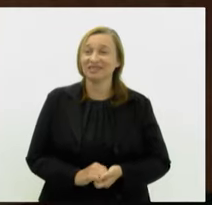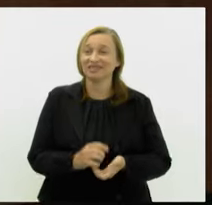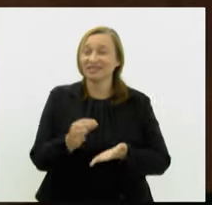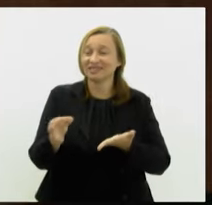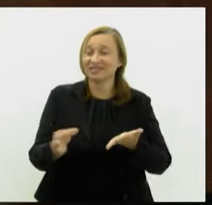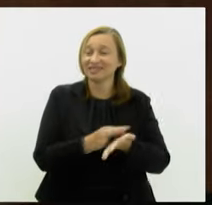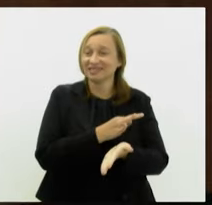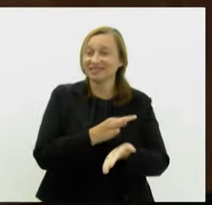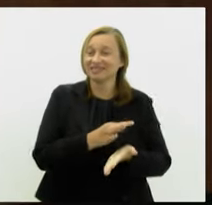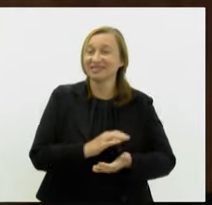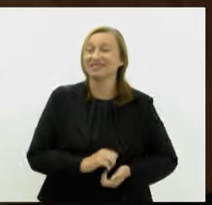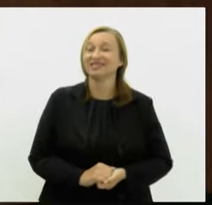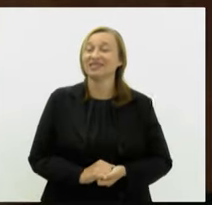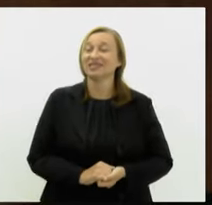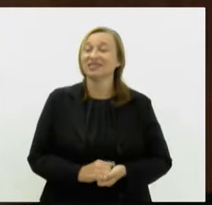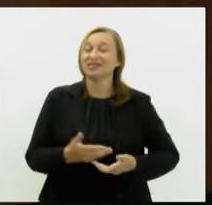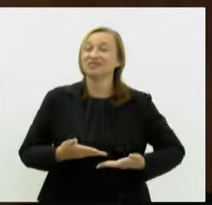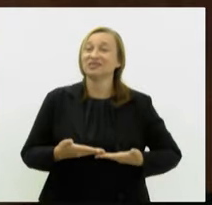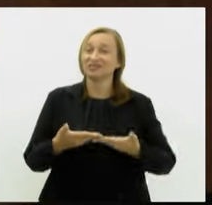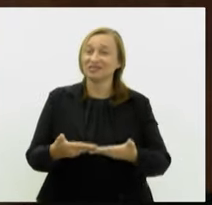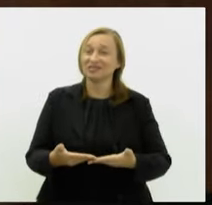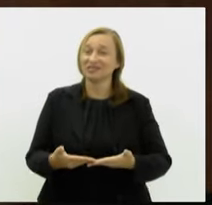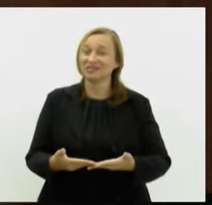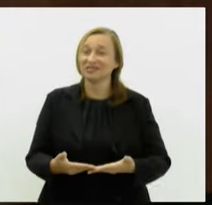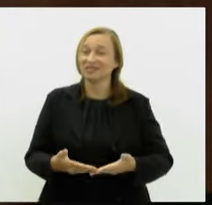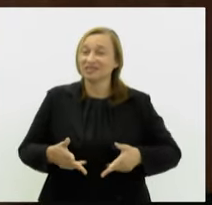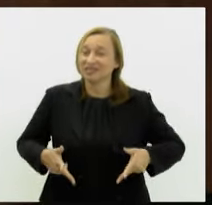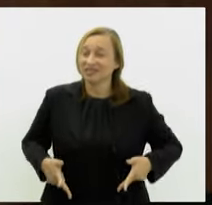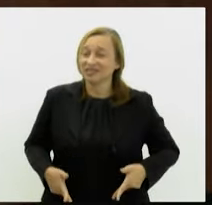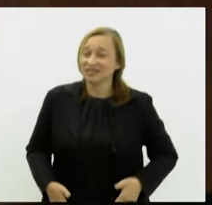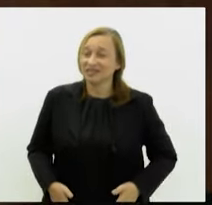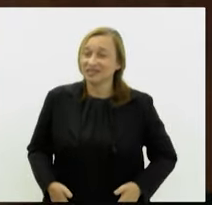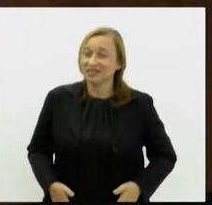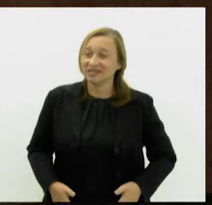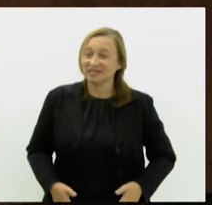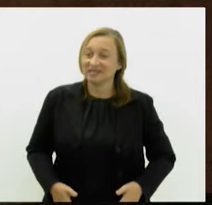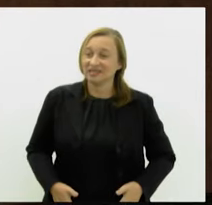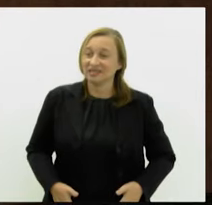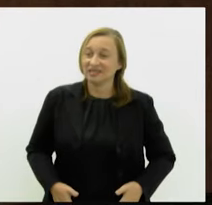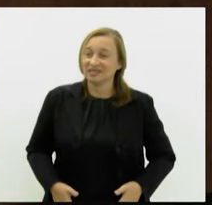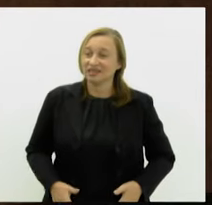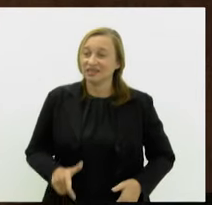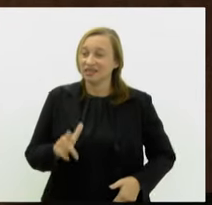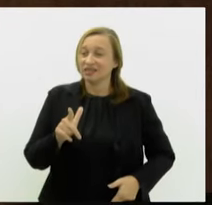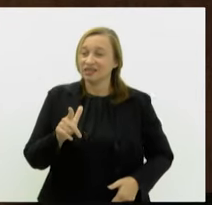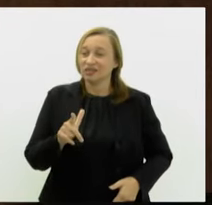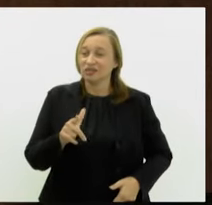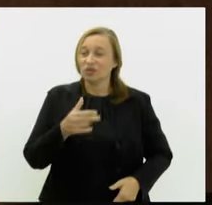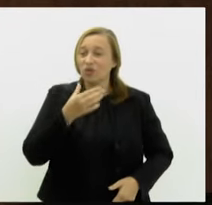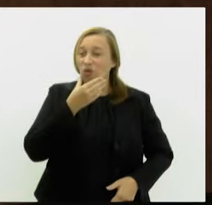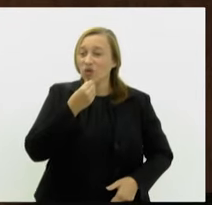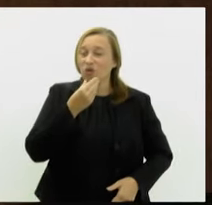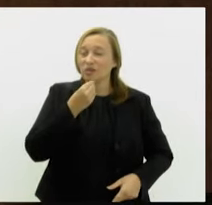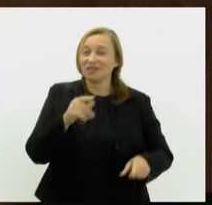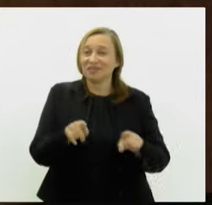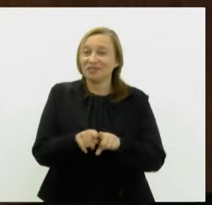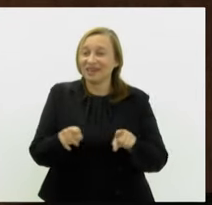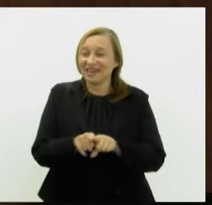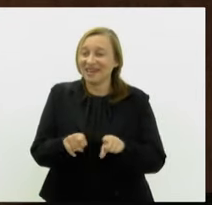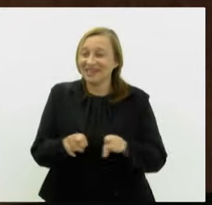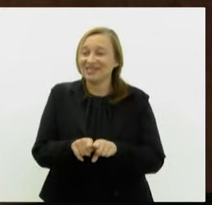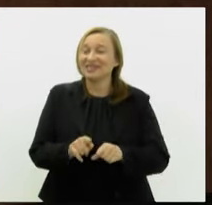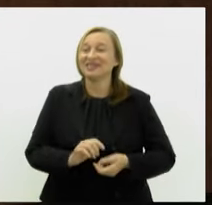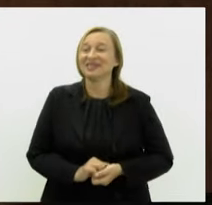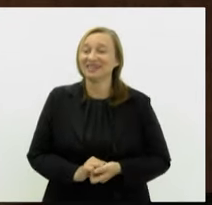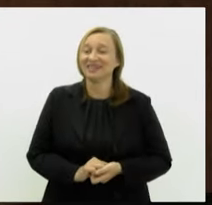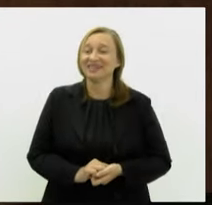1º oferecerão laqueaduras e vasectomias em mulheres e homens com capacidade